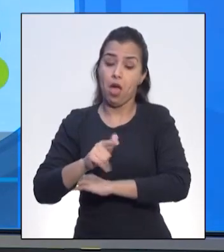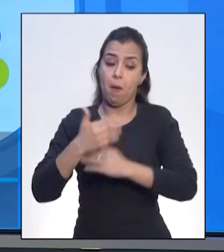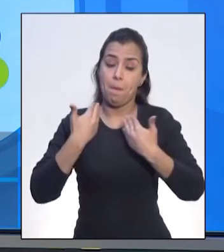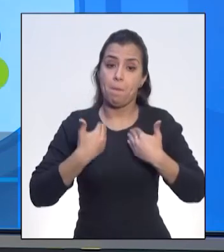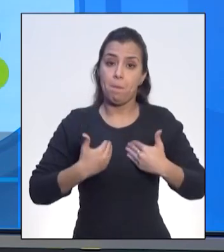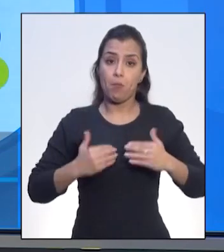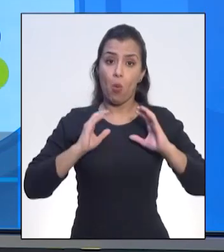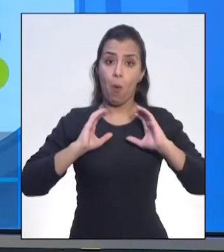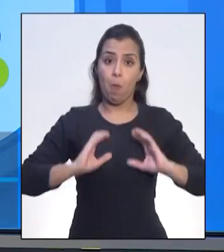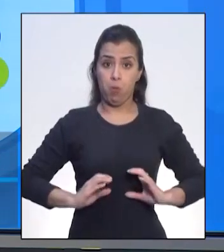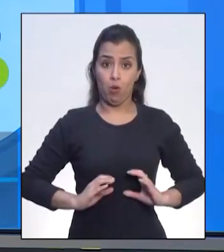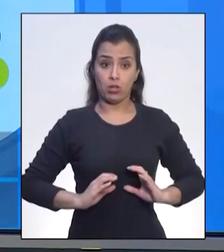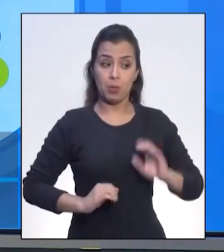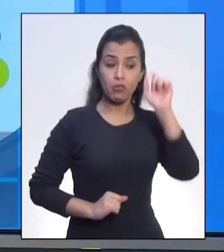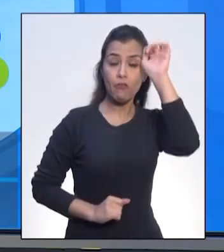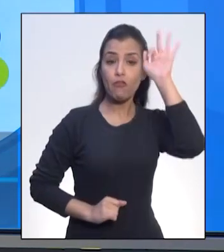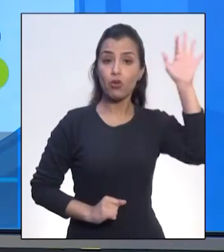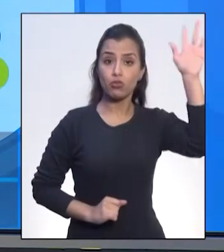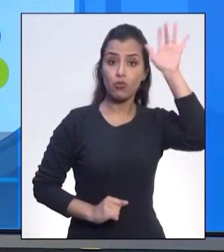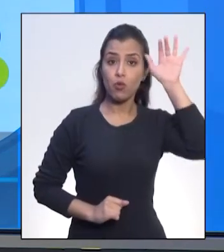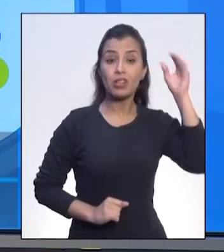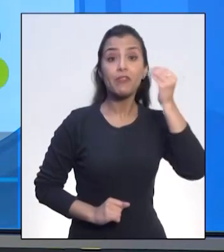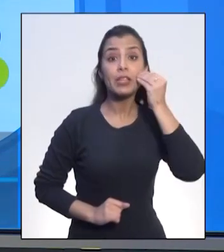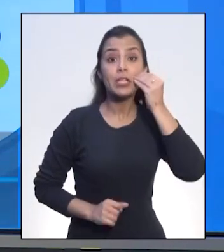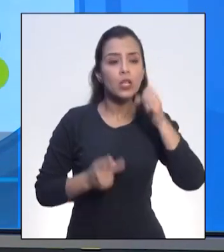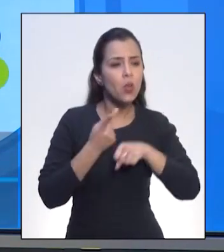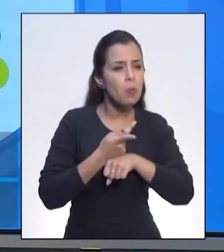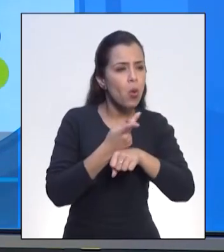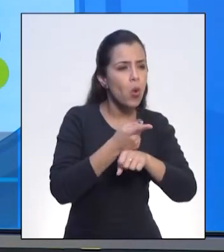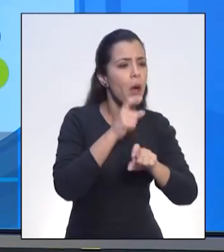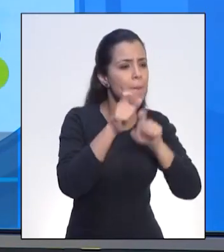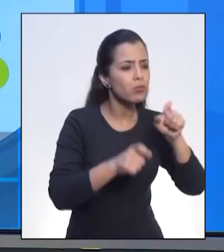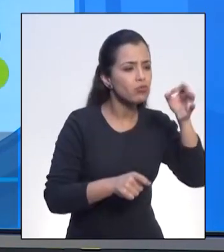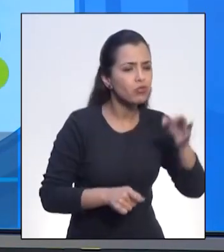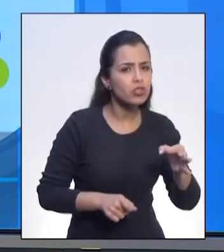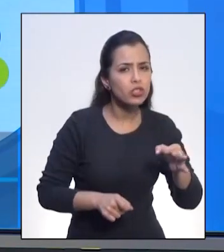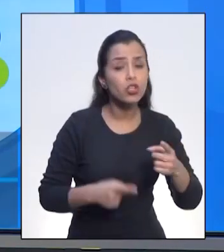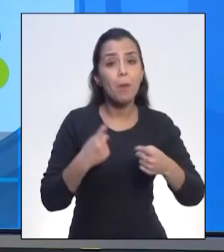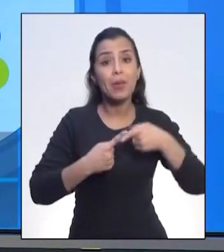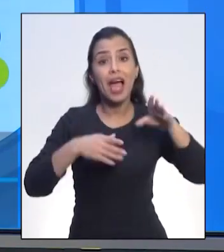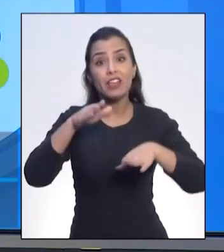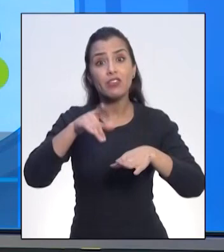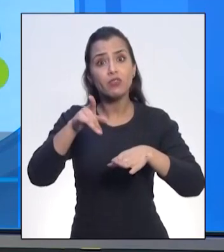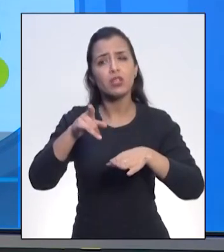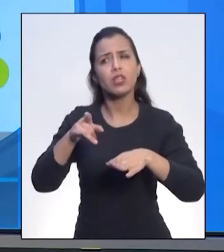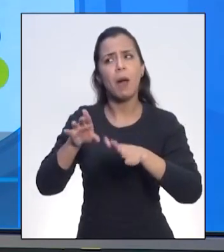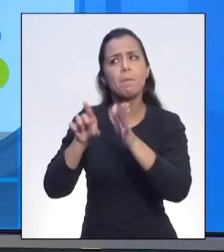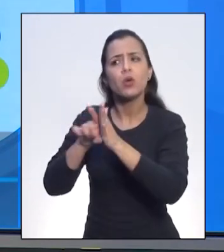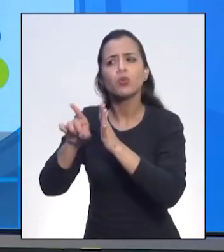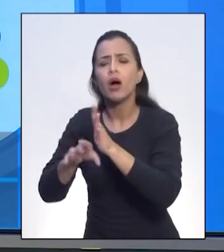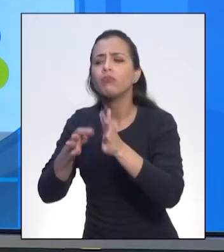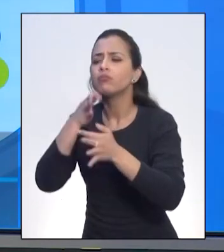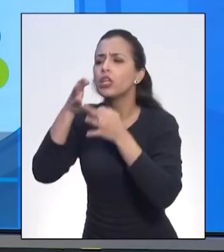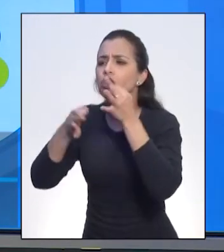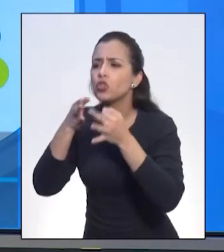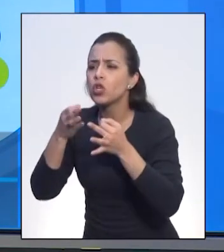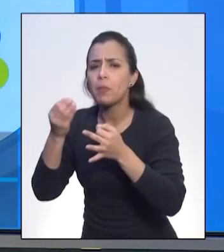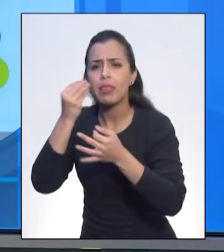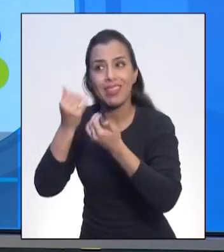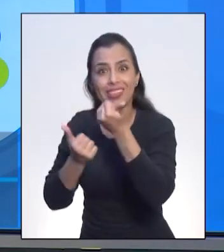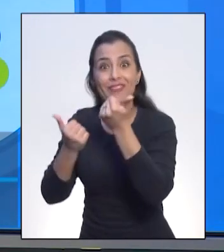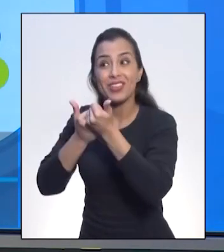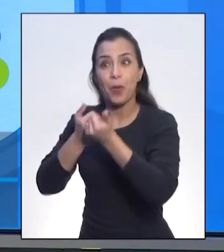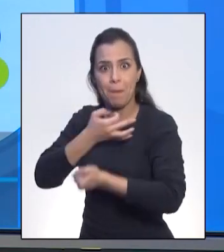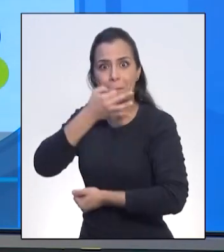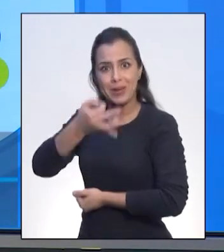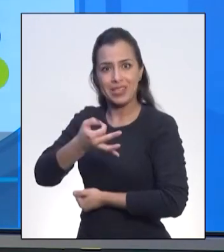que critica pela busca de fundamento. É diferente quando você questiona porque você quer legitimar o seu ponto de vista, de quando você questiona para